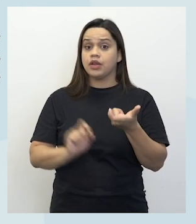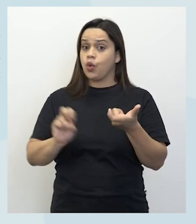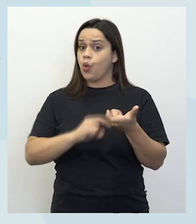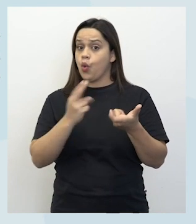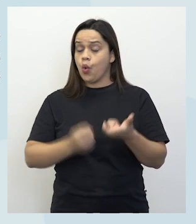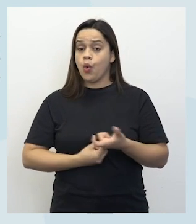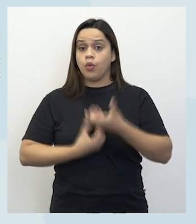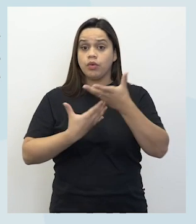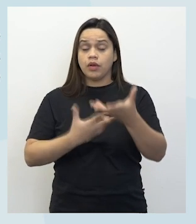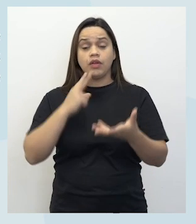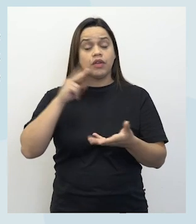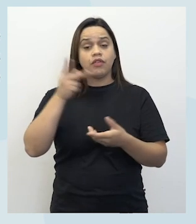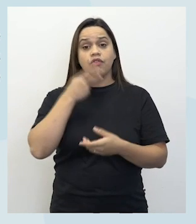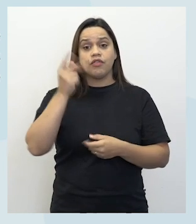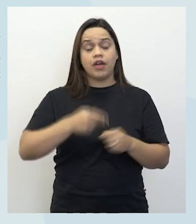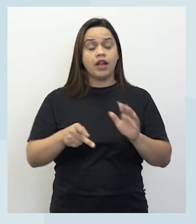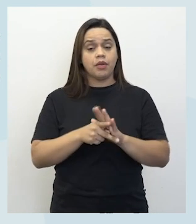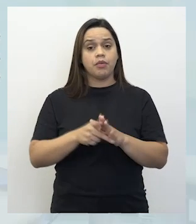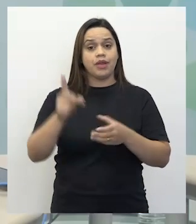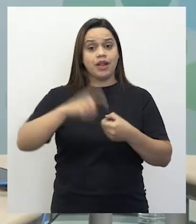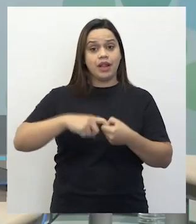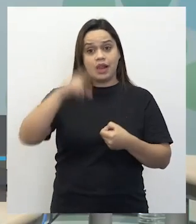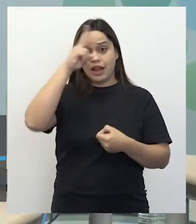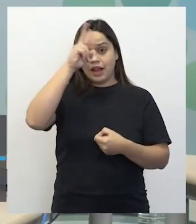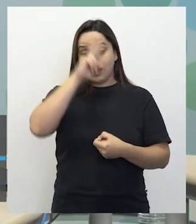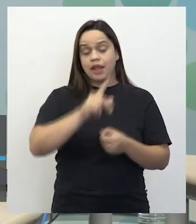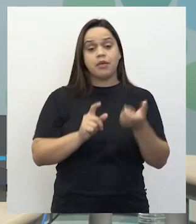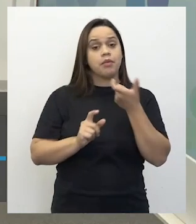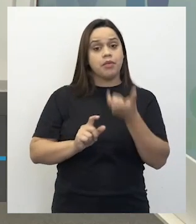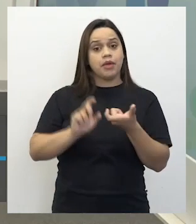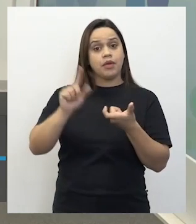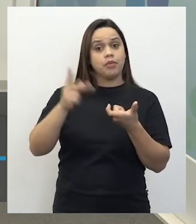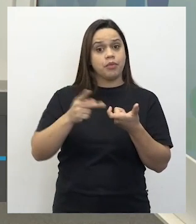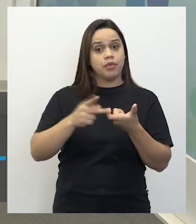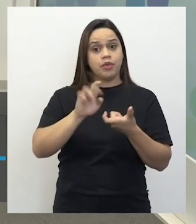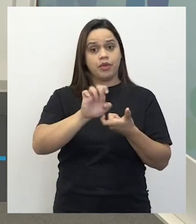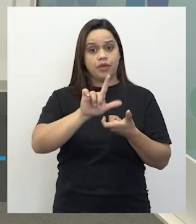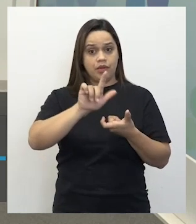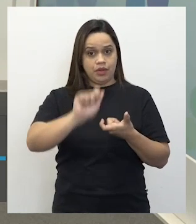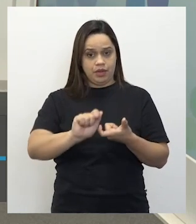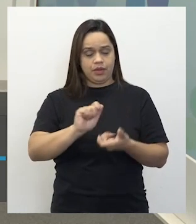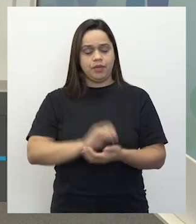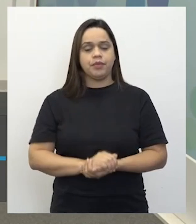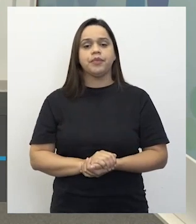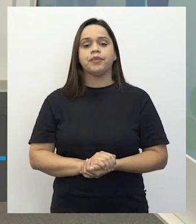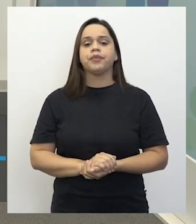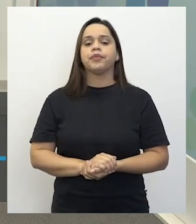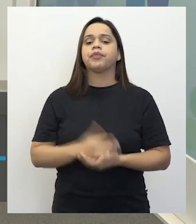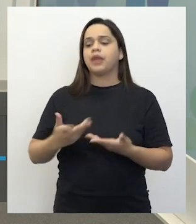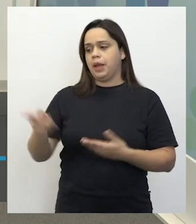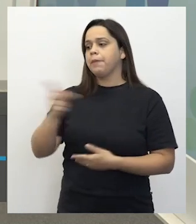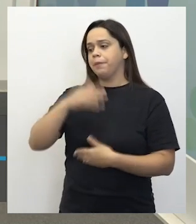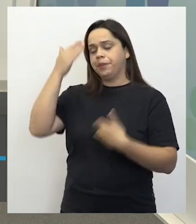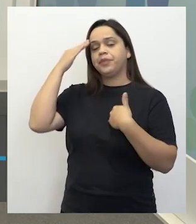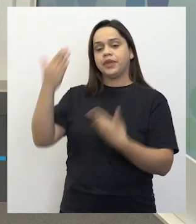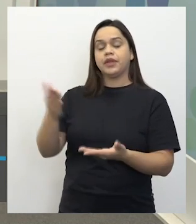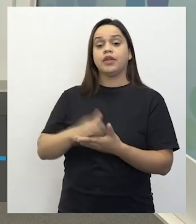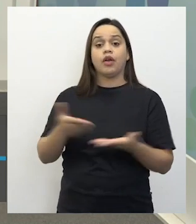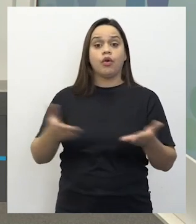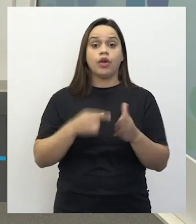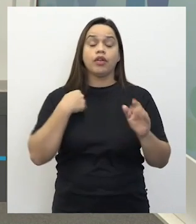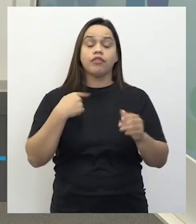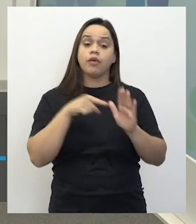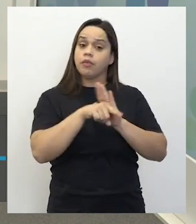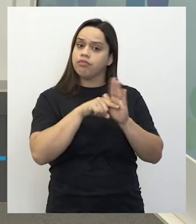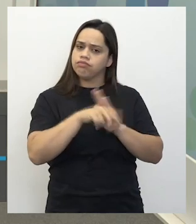é retomada pelo pronome ela? Ah, muito bem, obrigada, Pro. Então, aqui nós temos o seguinte. Vamos analisar a